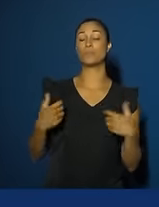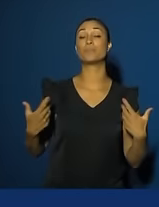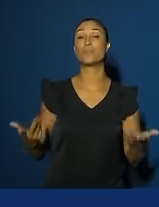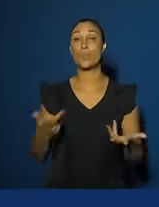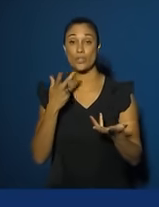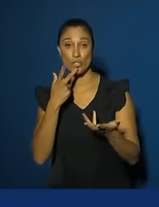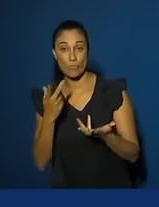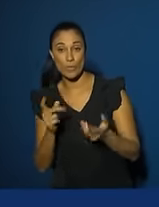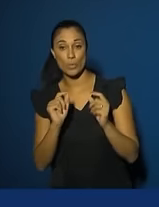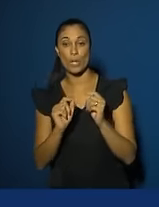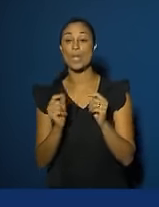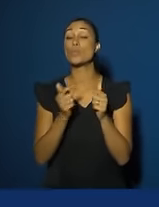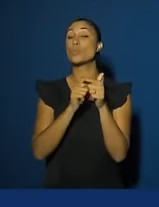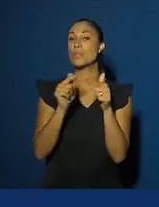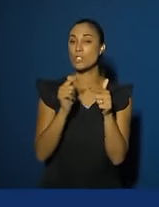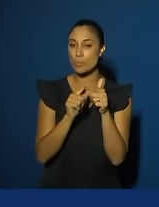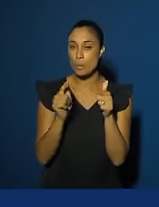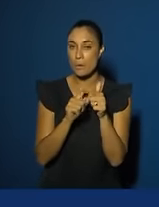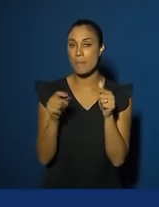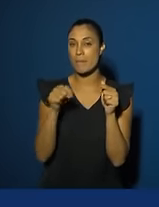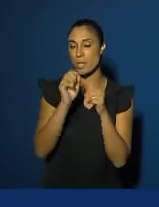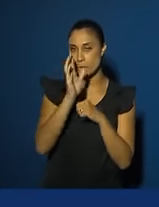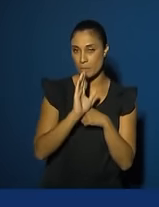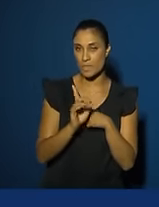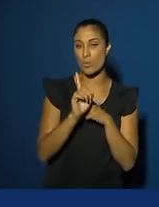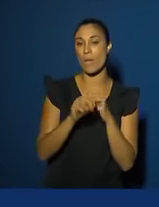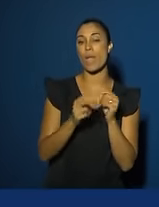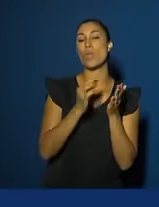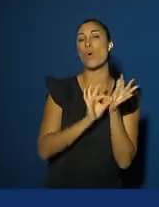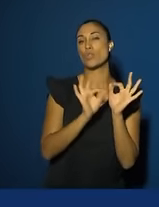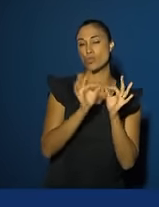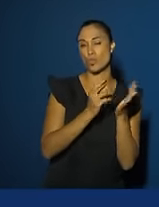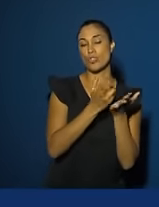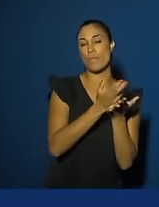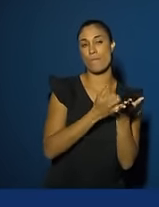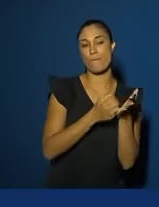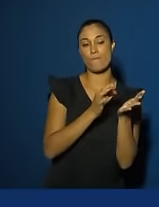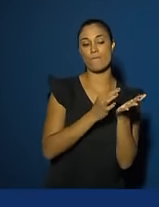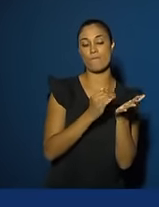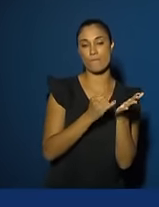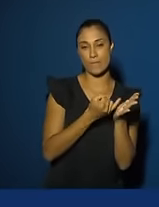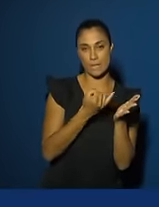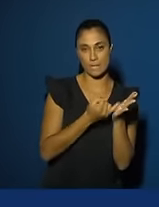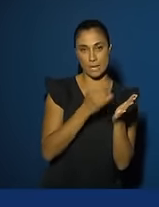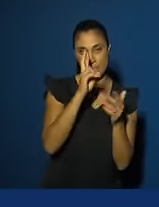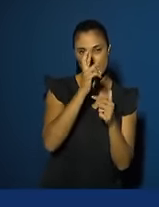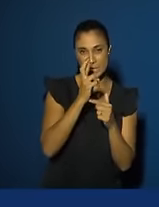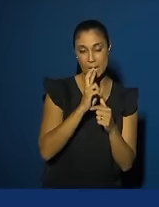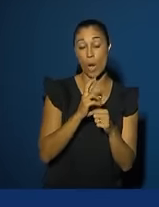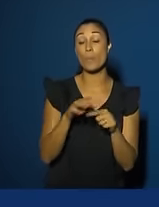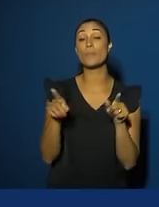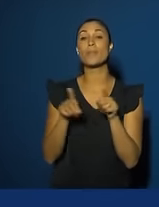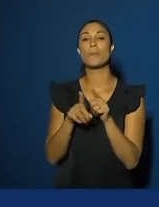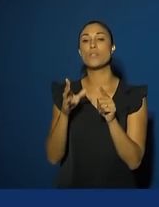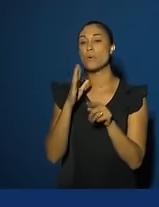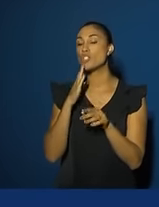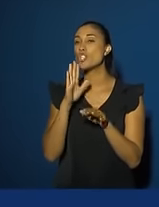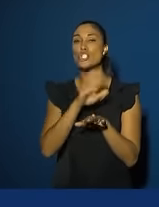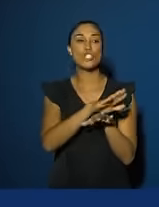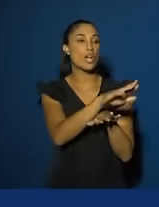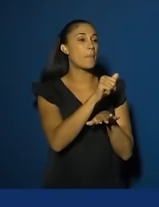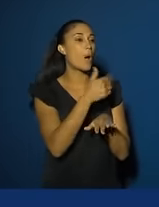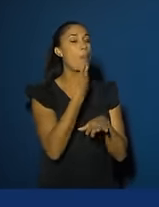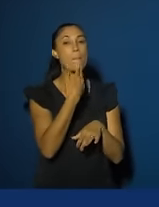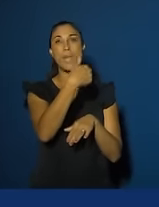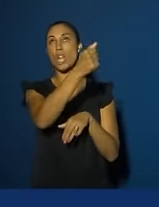gente tá falando que um dos grandes problemas caro do Brasil é o ajuste fiscal e a gente pode chamar o melhor economista do mundo colocar